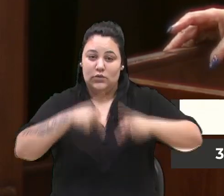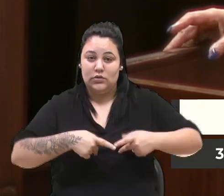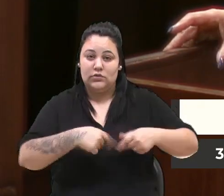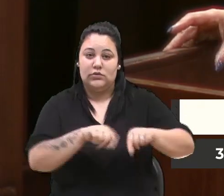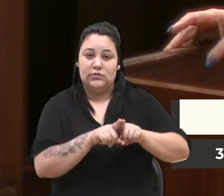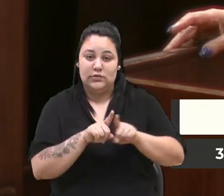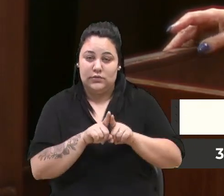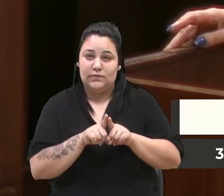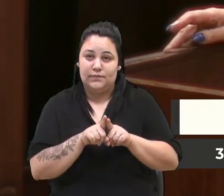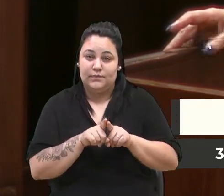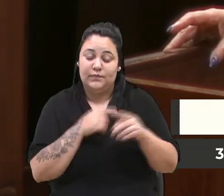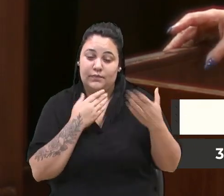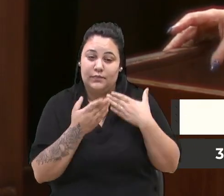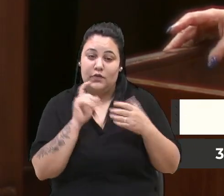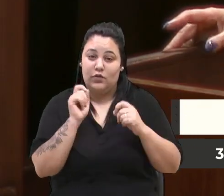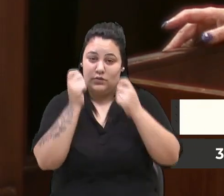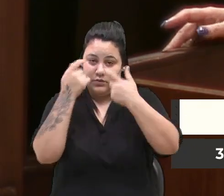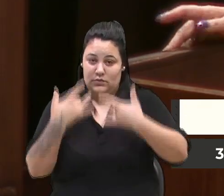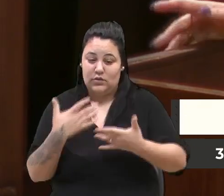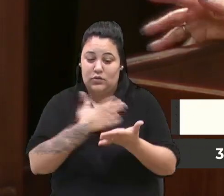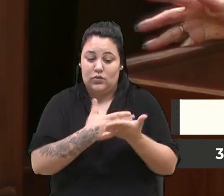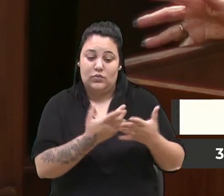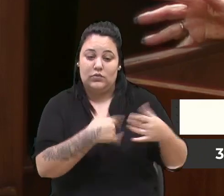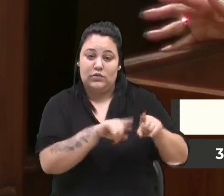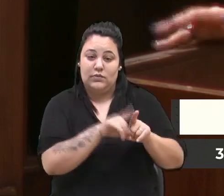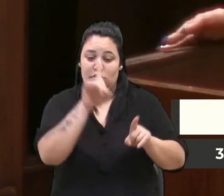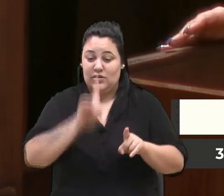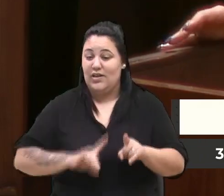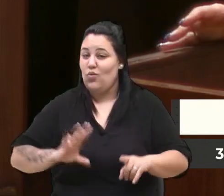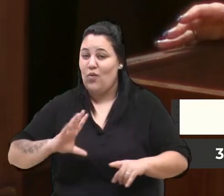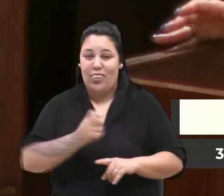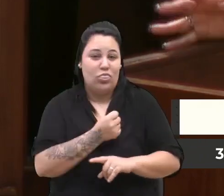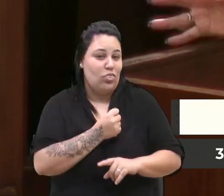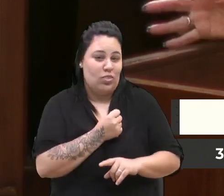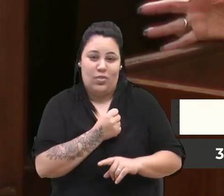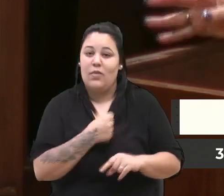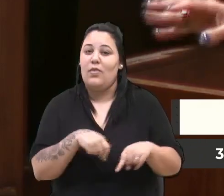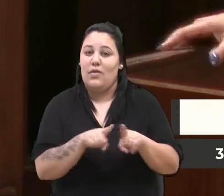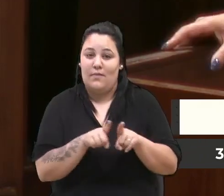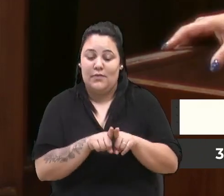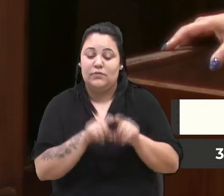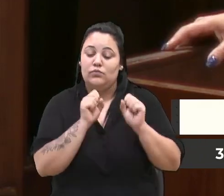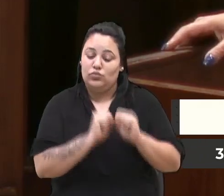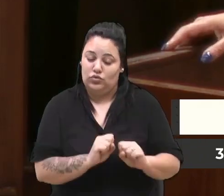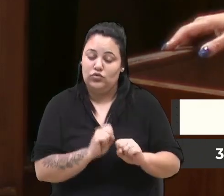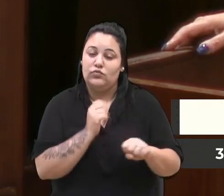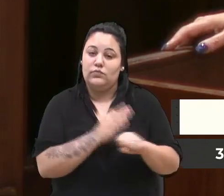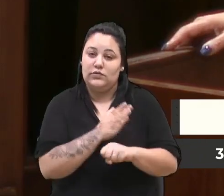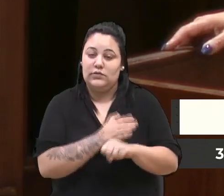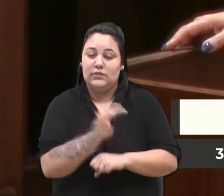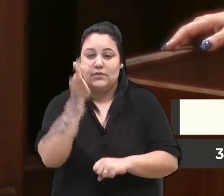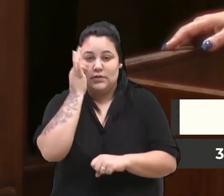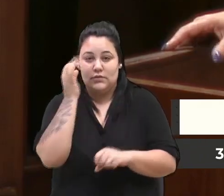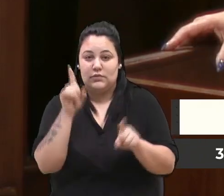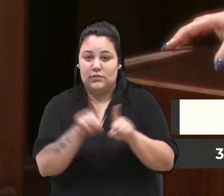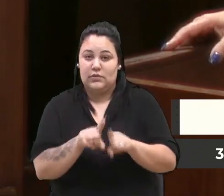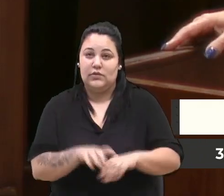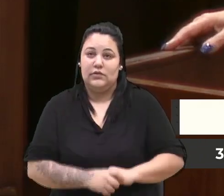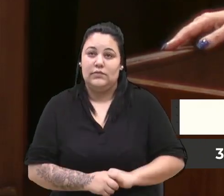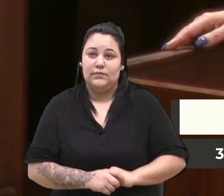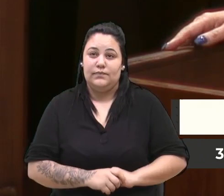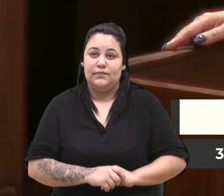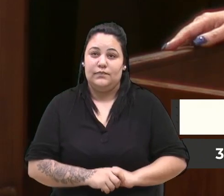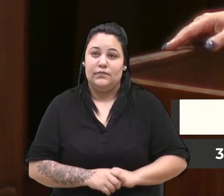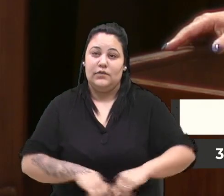que eu coloquei no início, né, direitos humanos é tudo, podem e devem se fazer presente, e ela também será